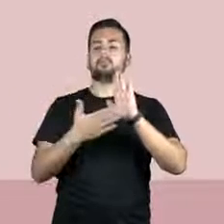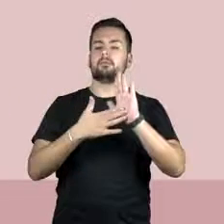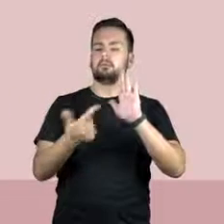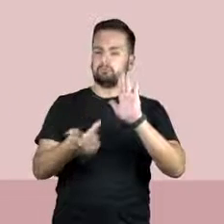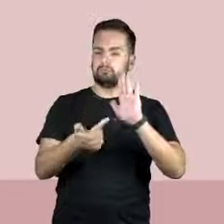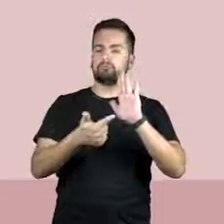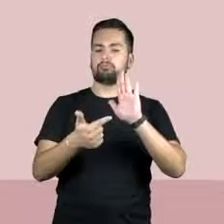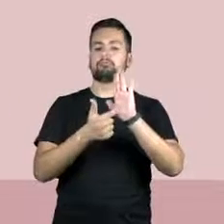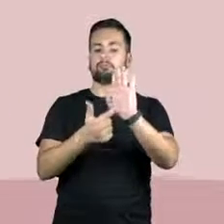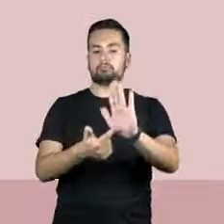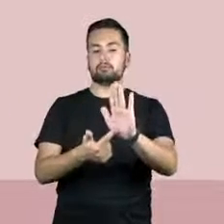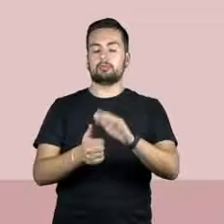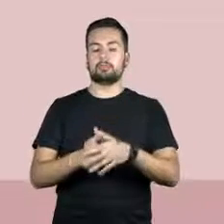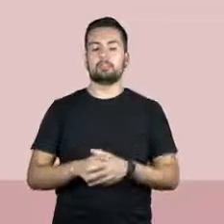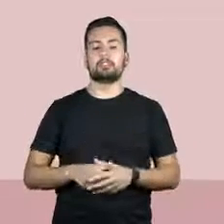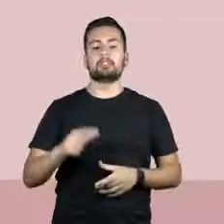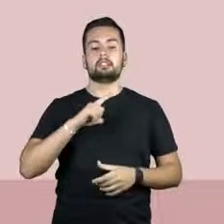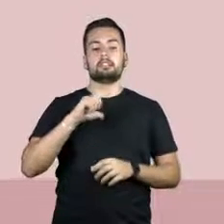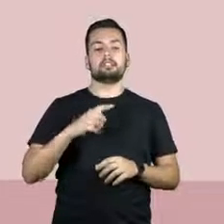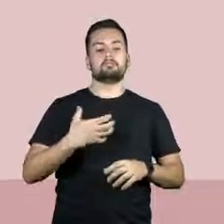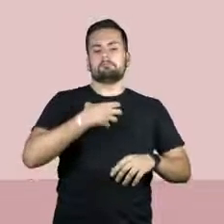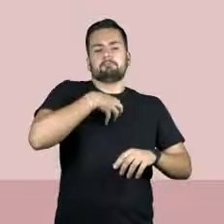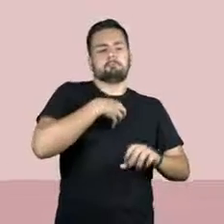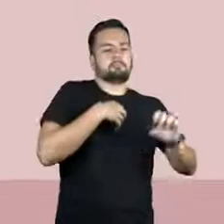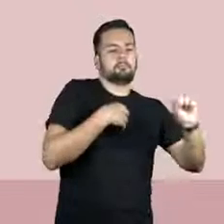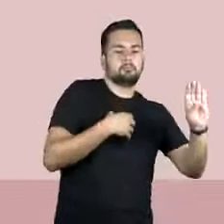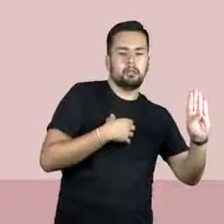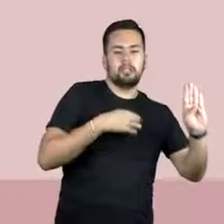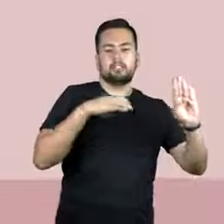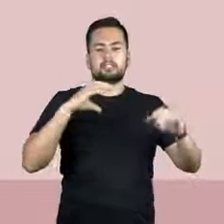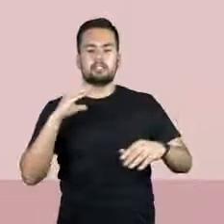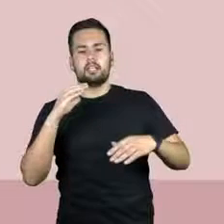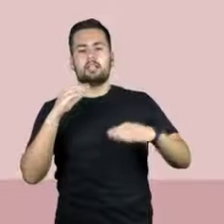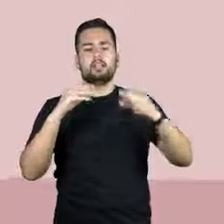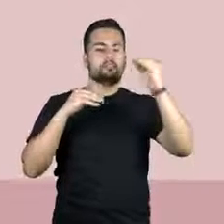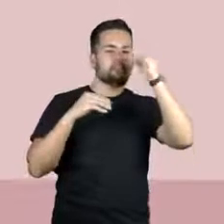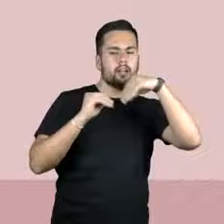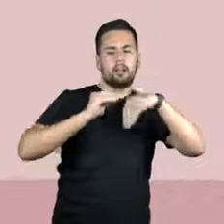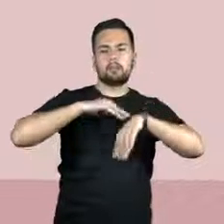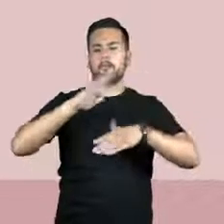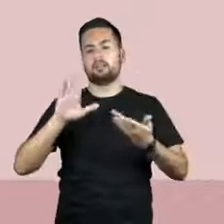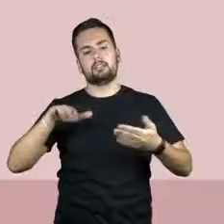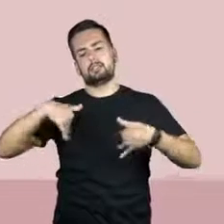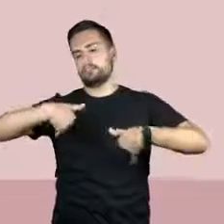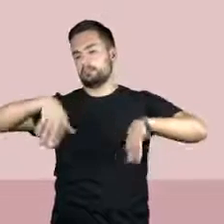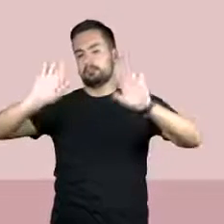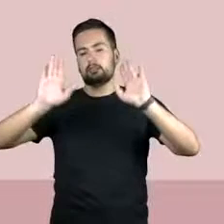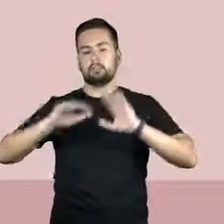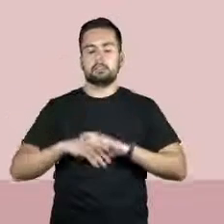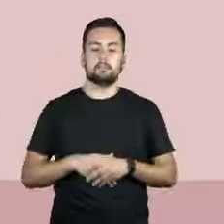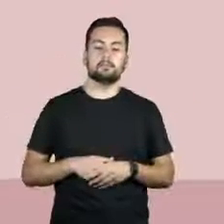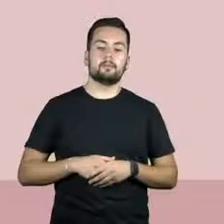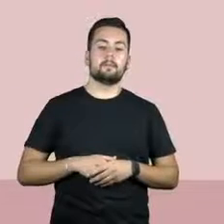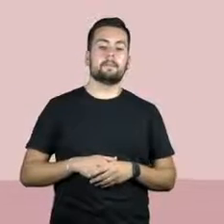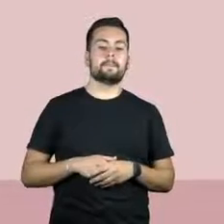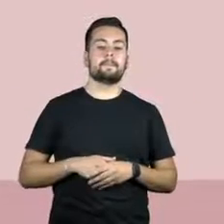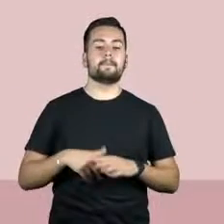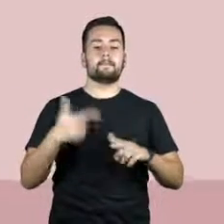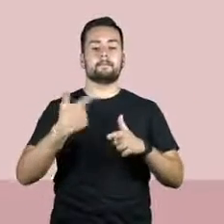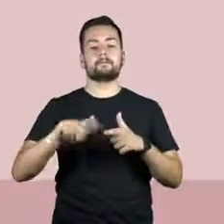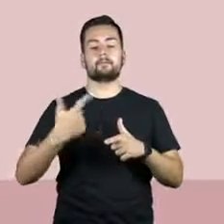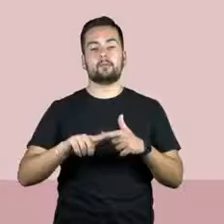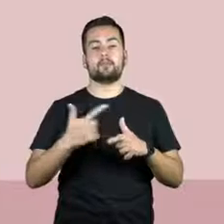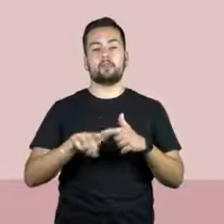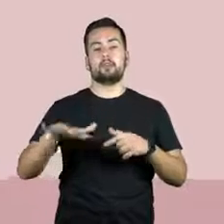a situação B tem o menor, a situação C, a situação D, a situação E, F, G, H. Tá? Ou seja, o problema superfície de